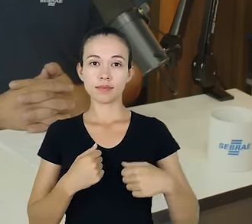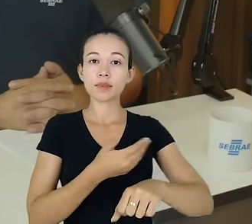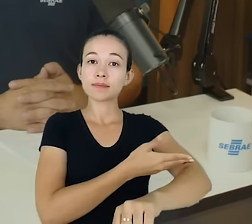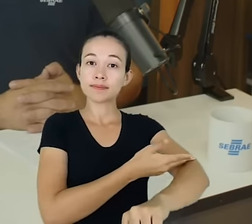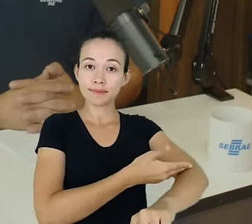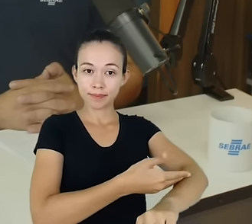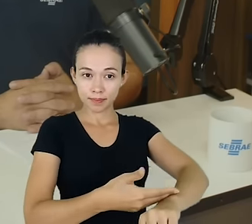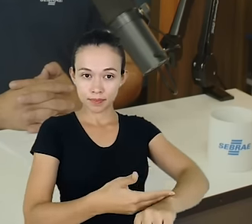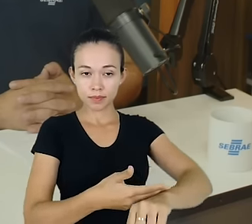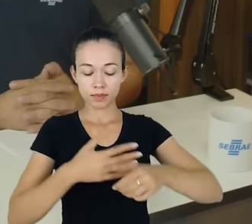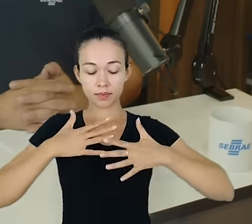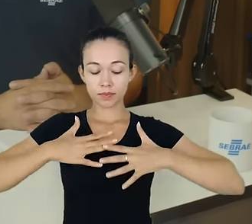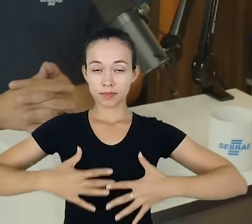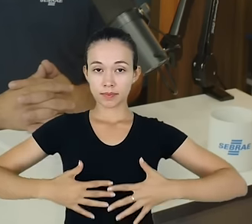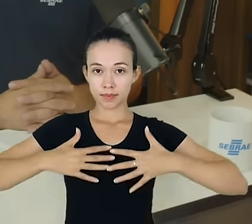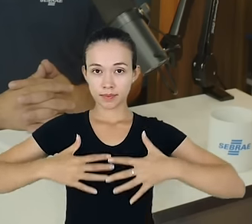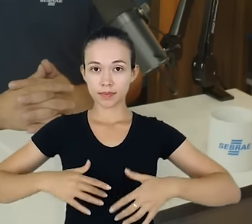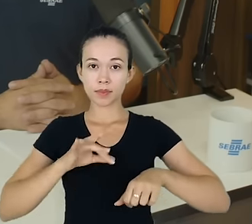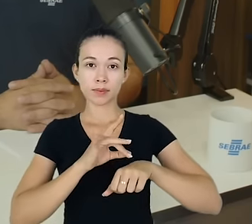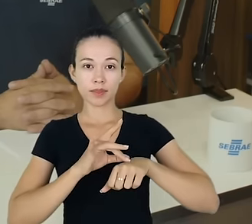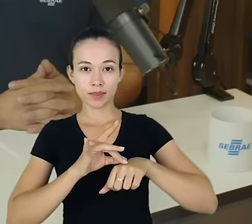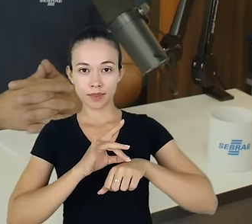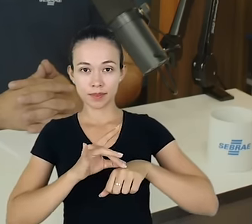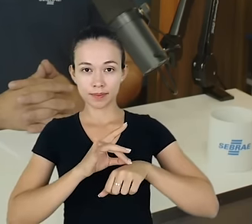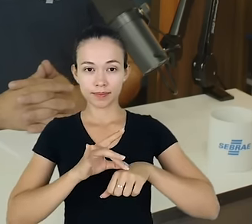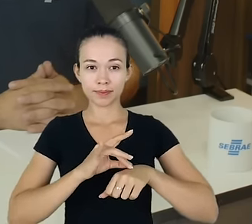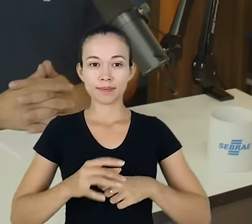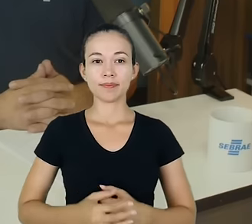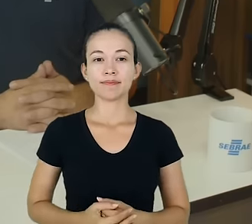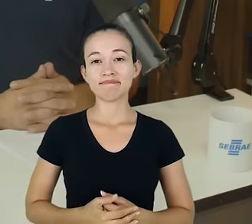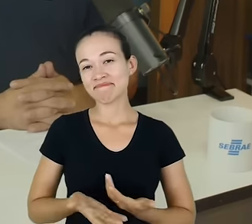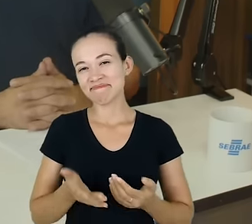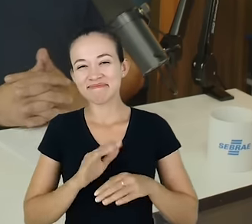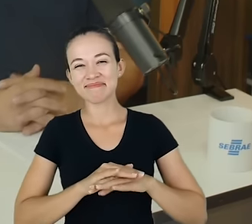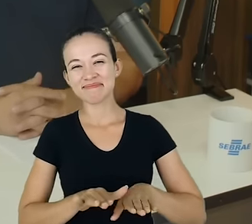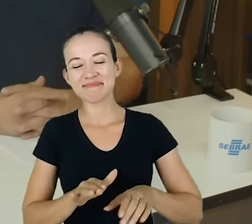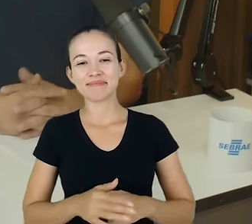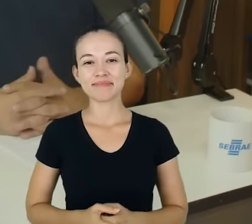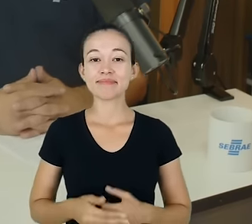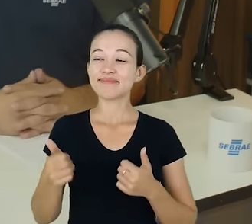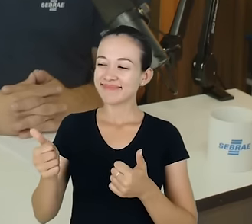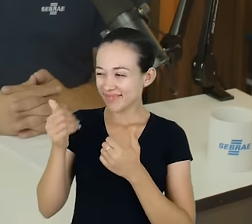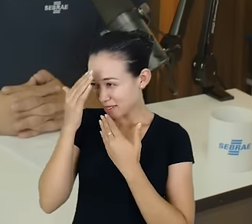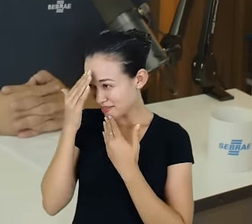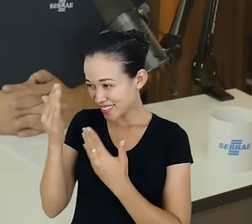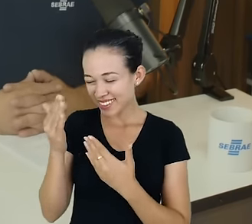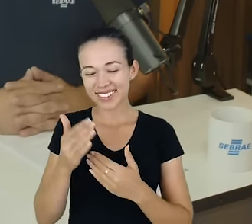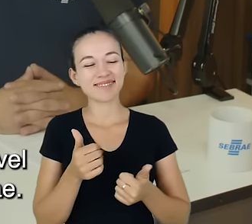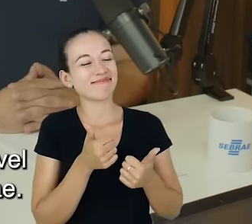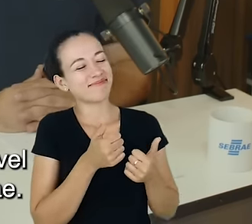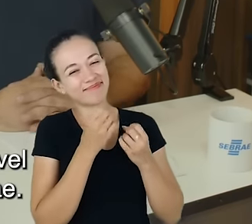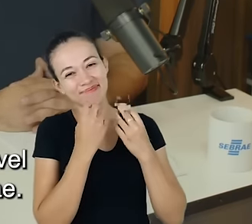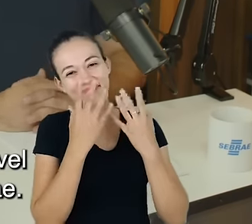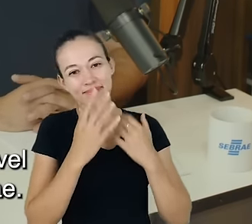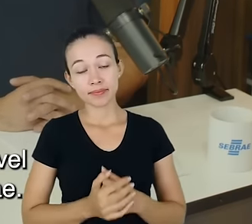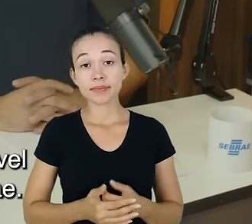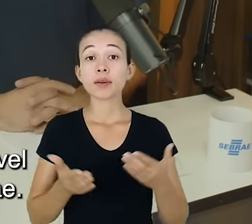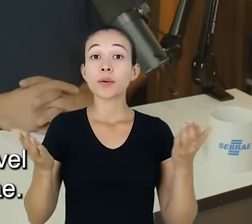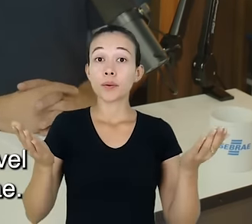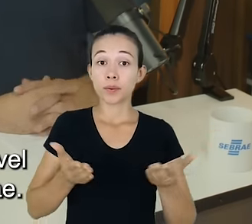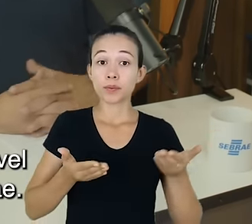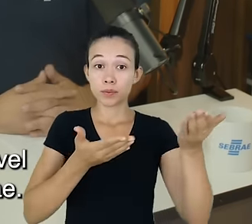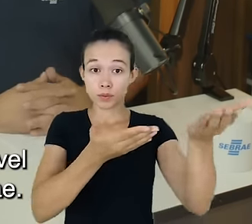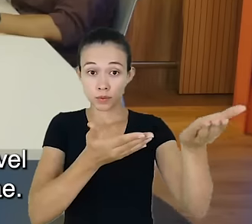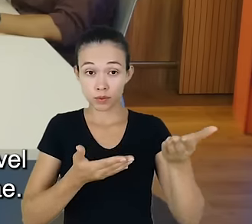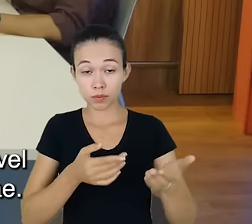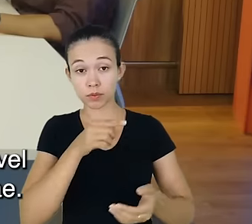branco com uma blusa preta e isso obrigado Angela imagina nosso convidado de hoje é